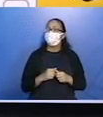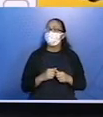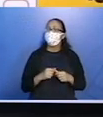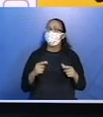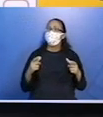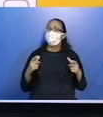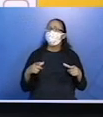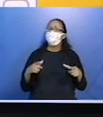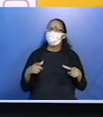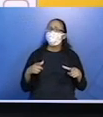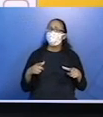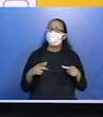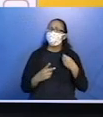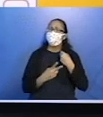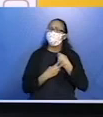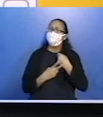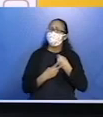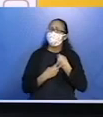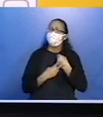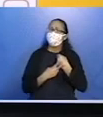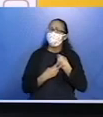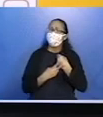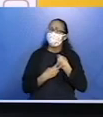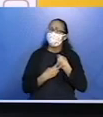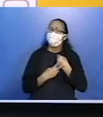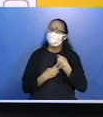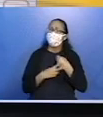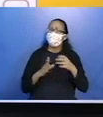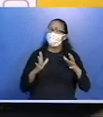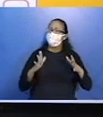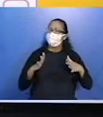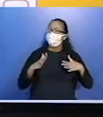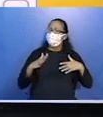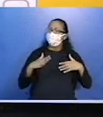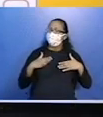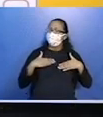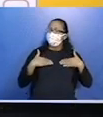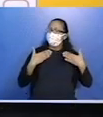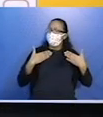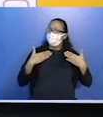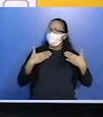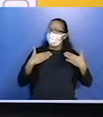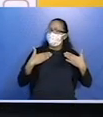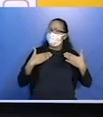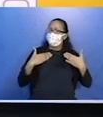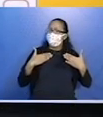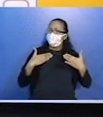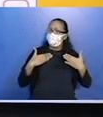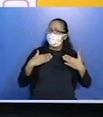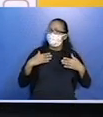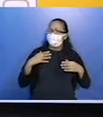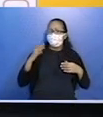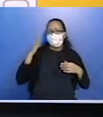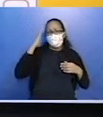A esfinge está assustada ao ver tanta sabedoria de uma só